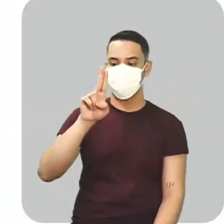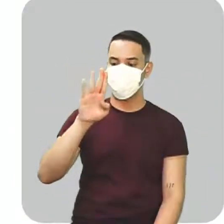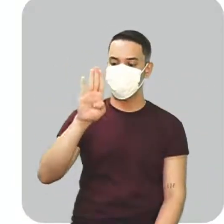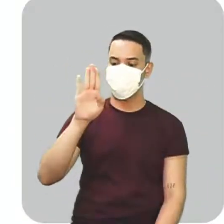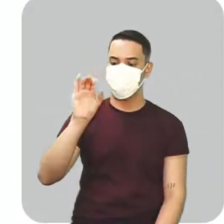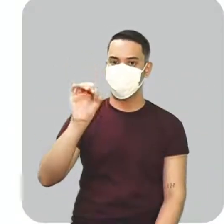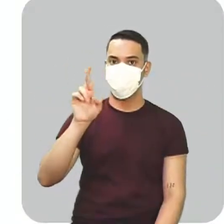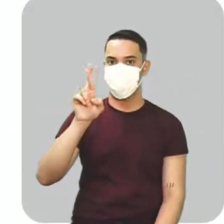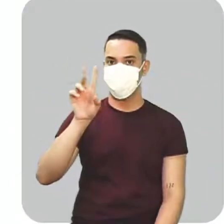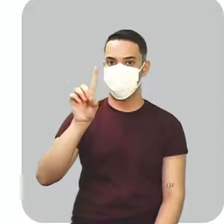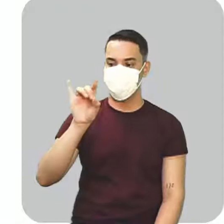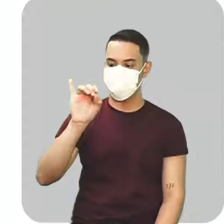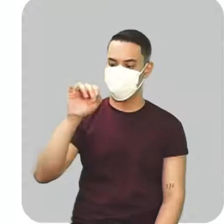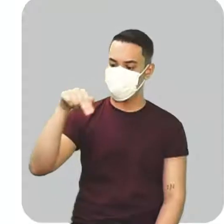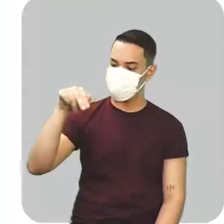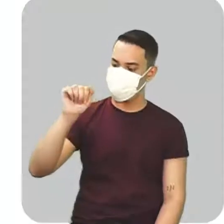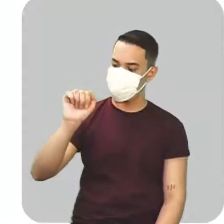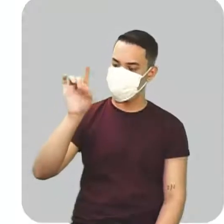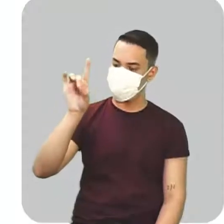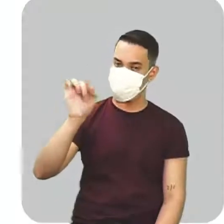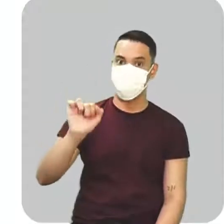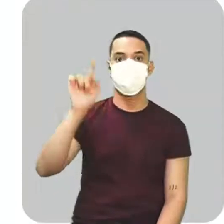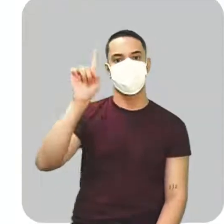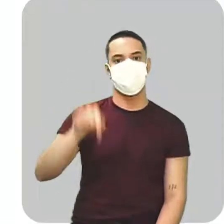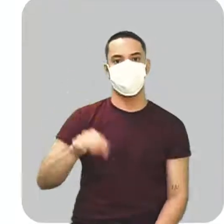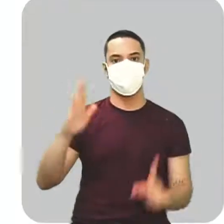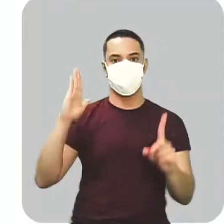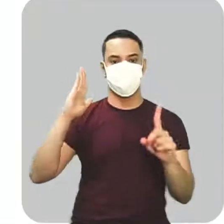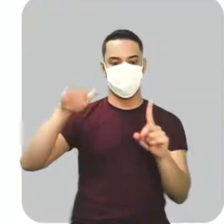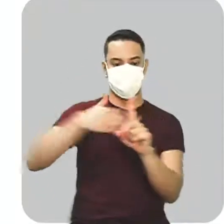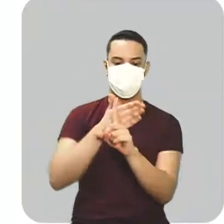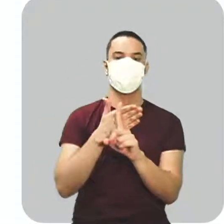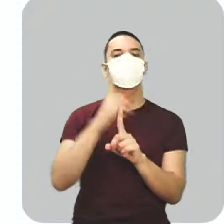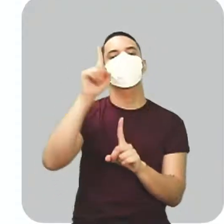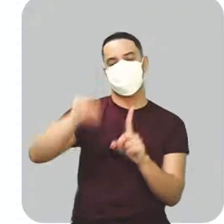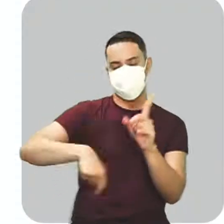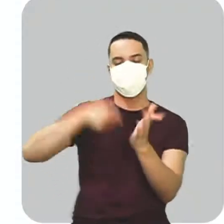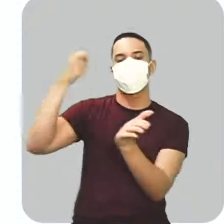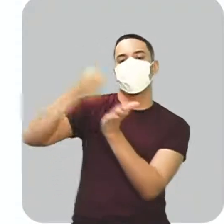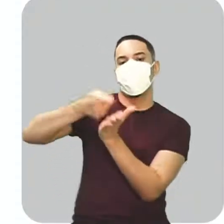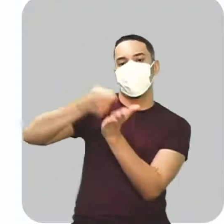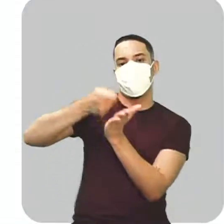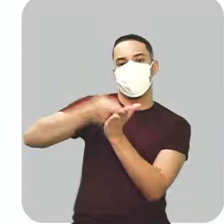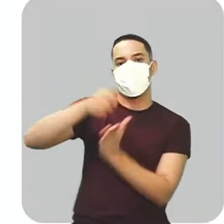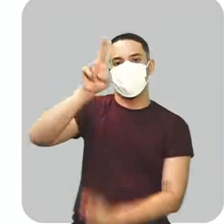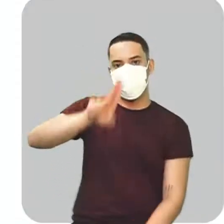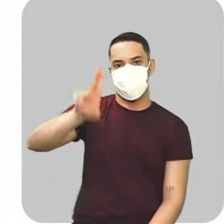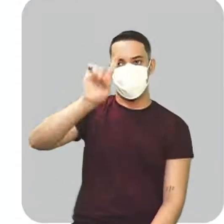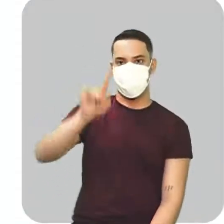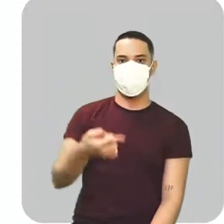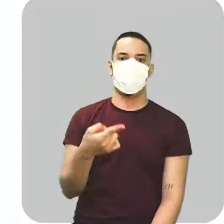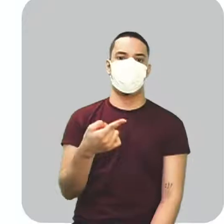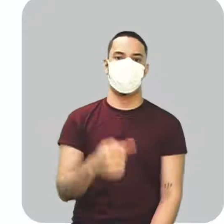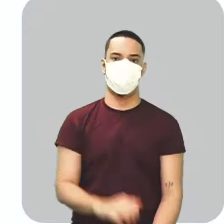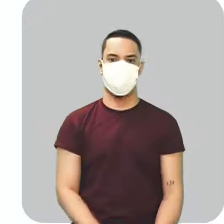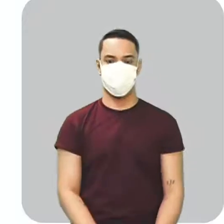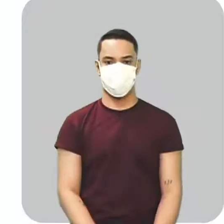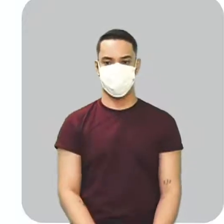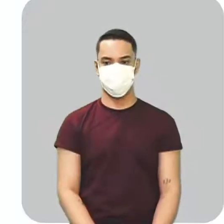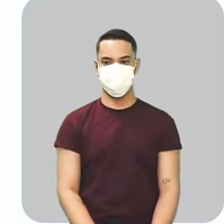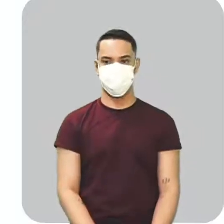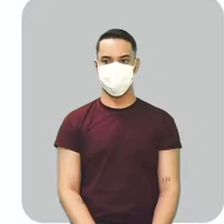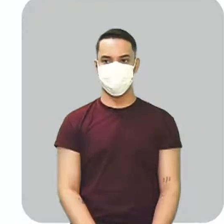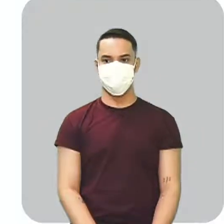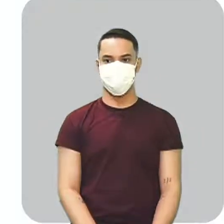certo? Vai ser na ordem direta, o uso é obrigatório da vírgula. Vamos